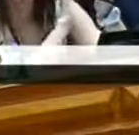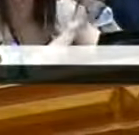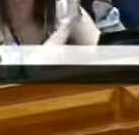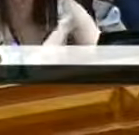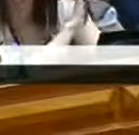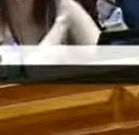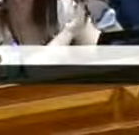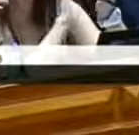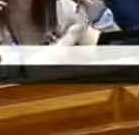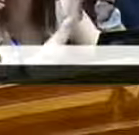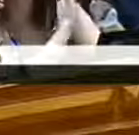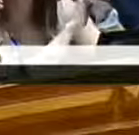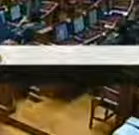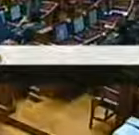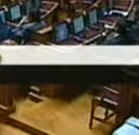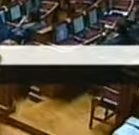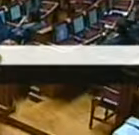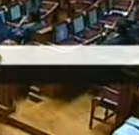Muito bem.